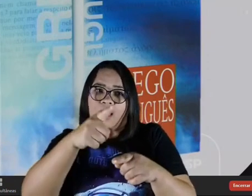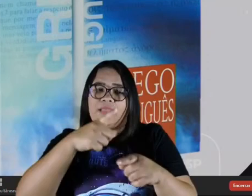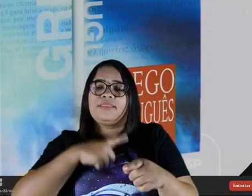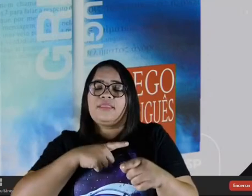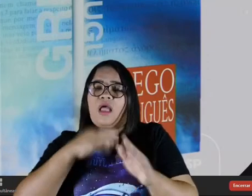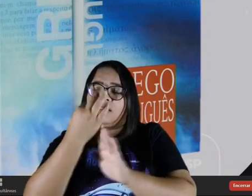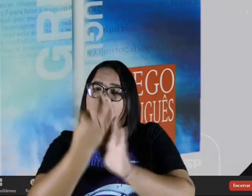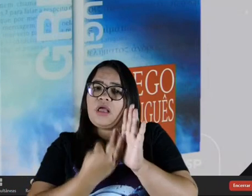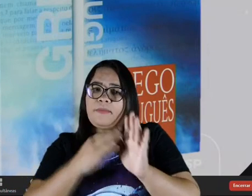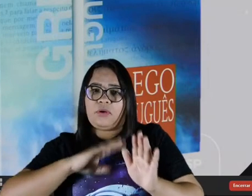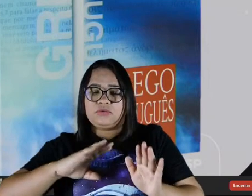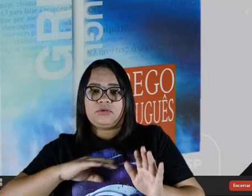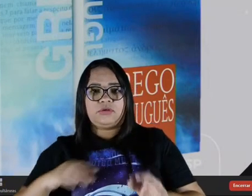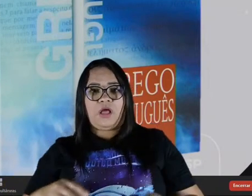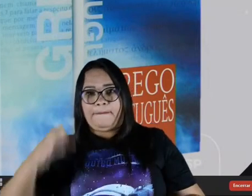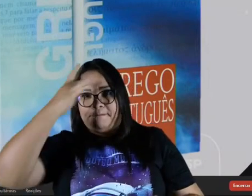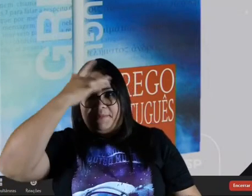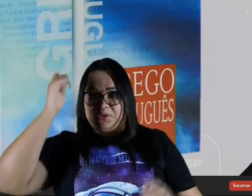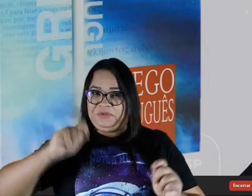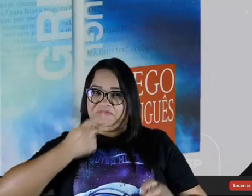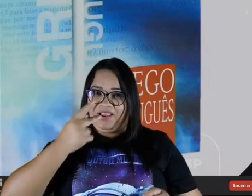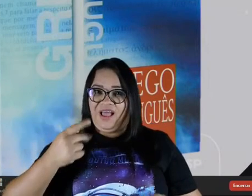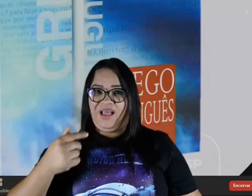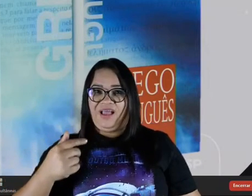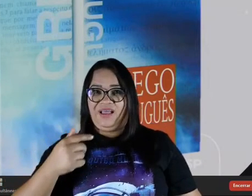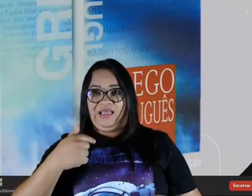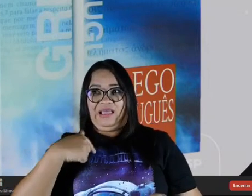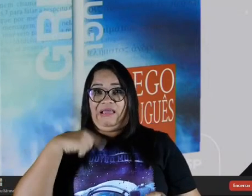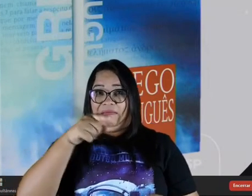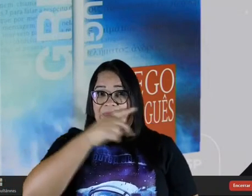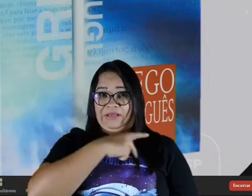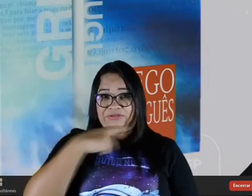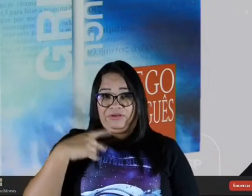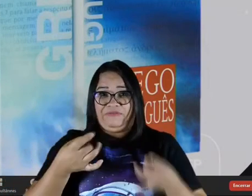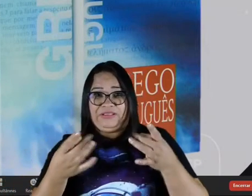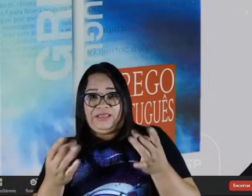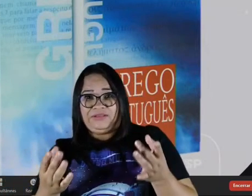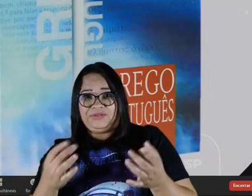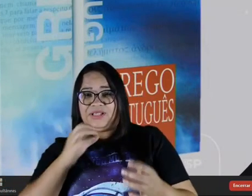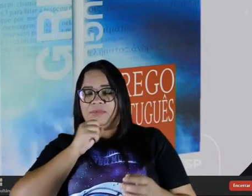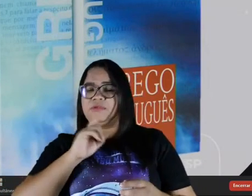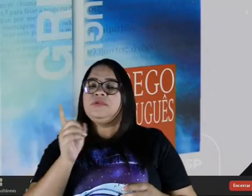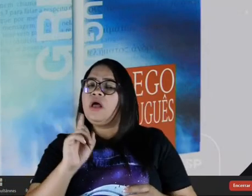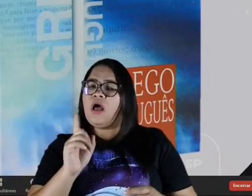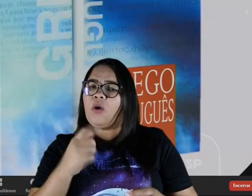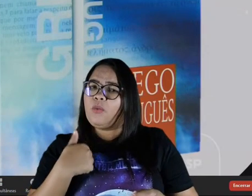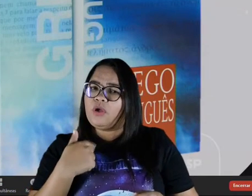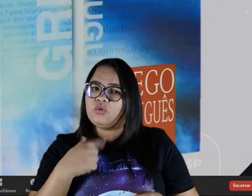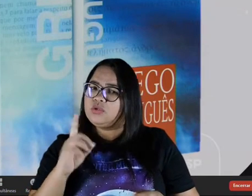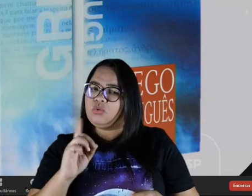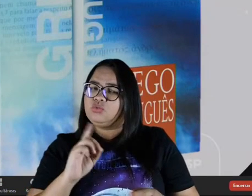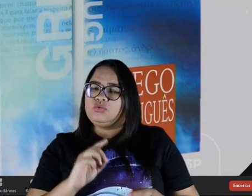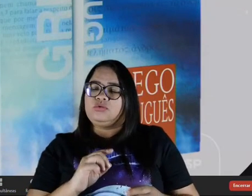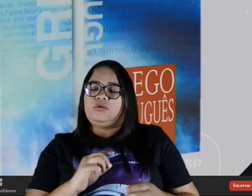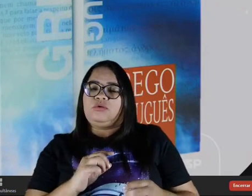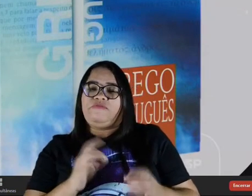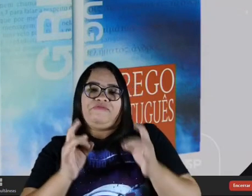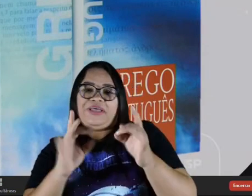vendendo, eu vou fazer algumas propagandas aqui, mas eu não estou ganhando comissão nisso aqui, não estou... Sabe, eu estou apenas